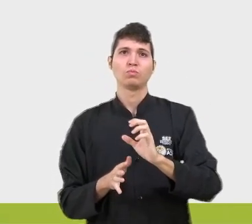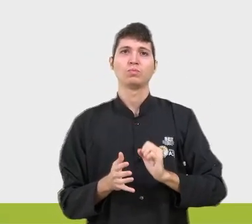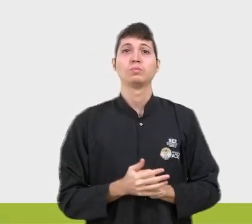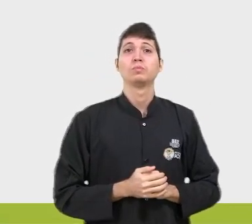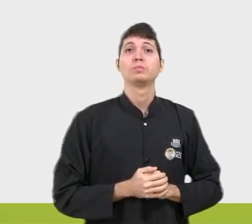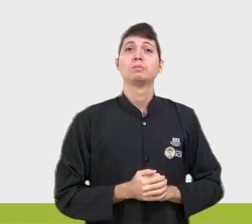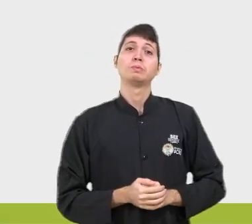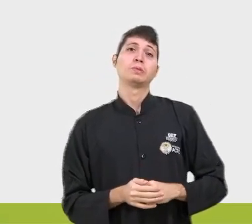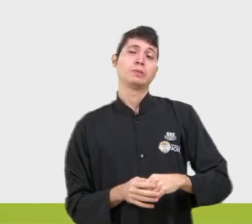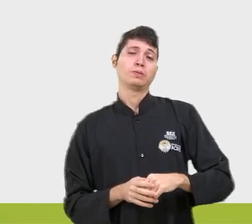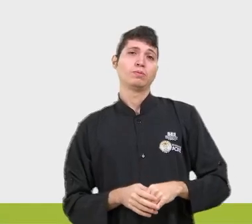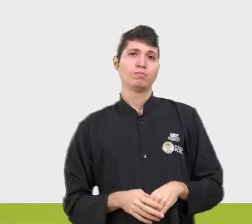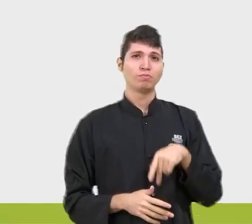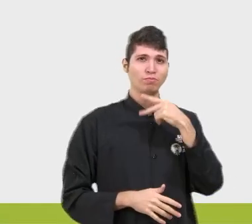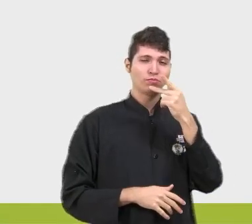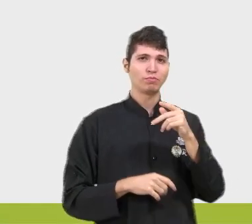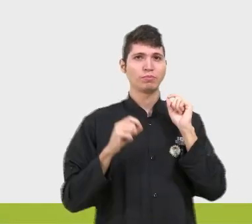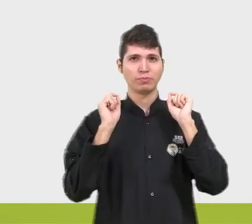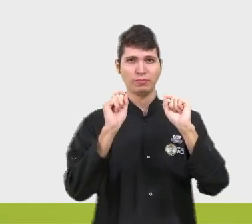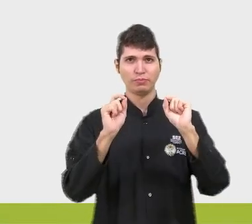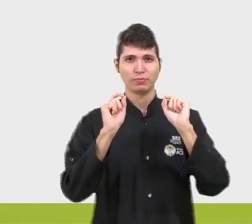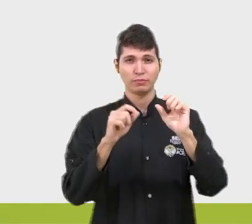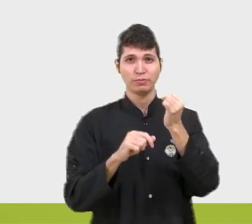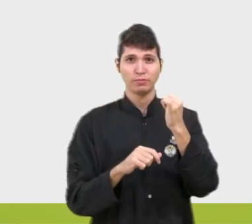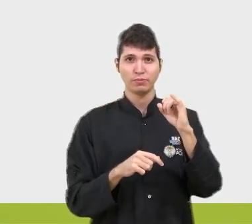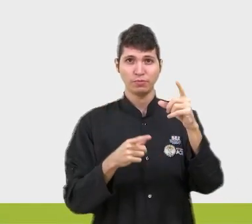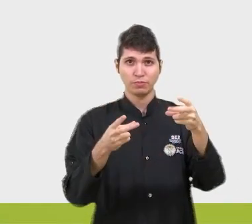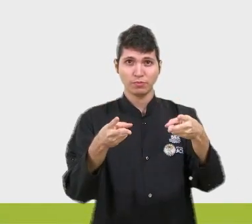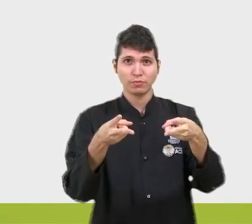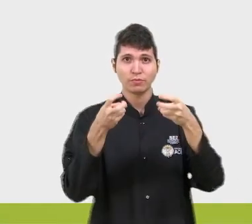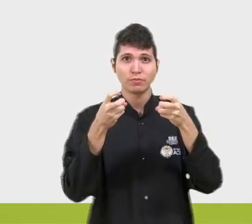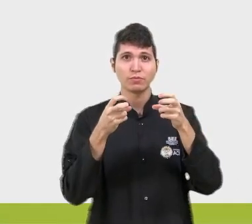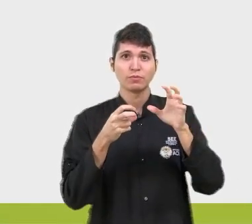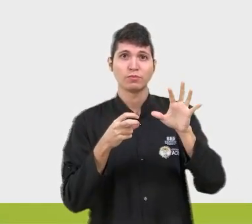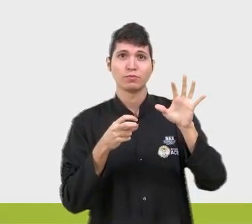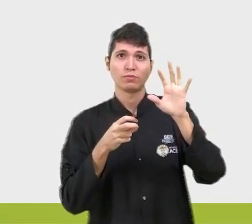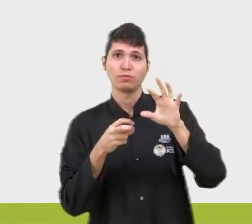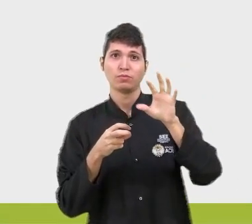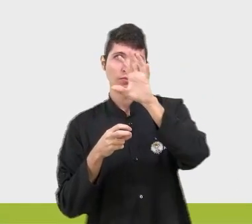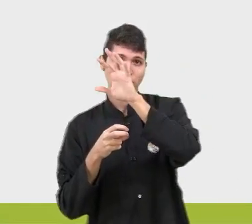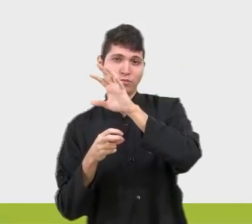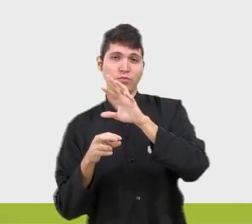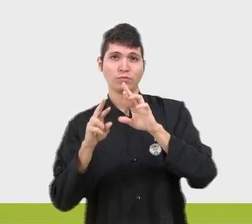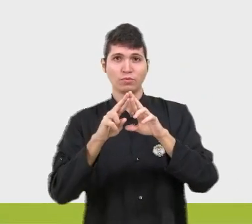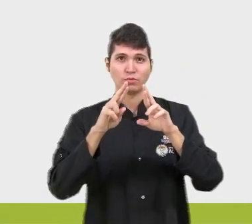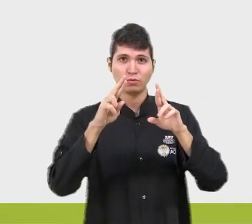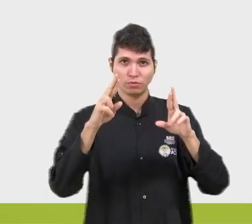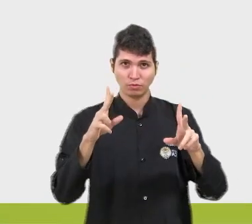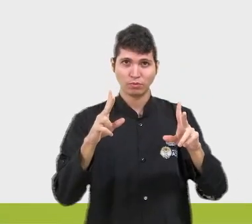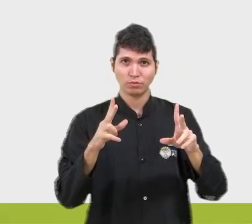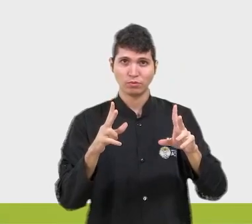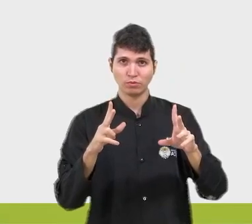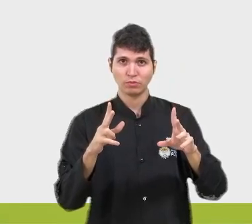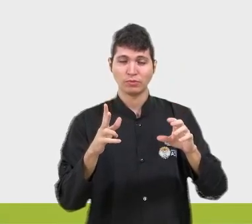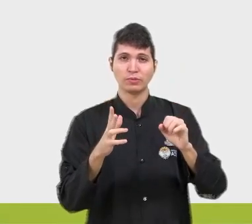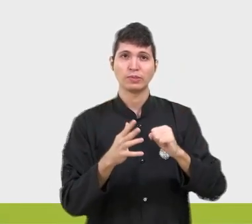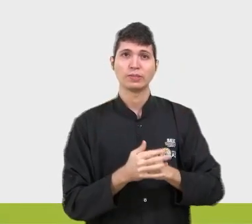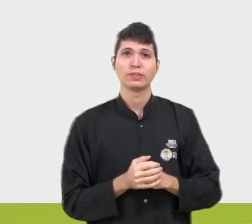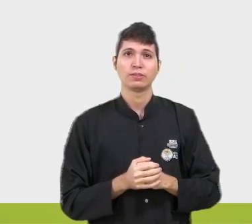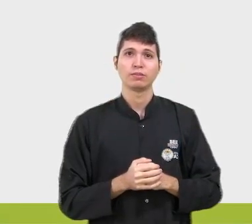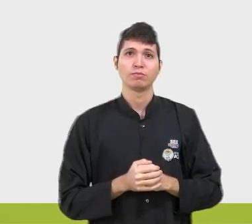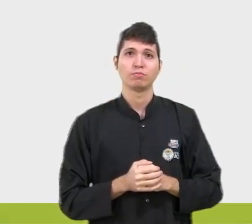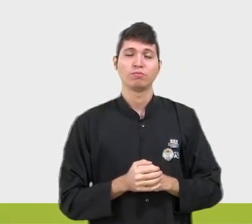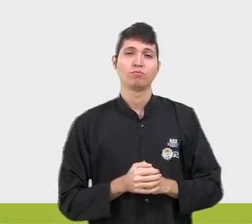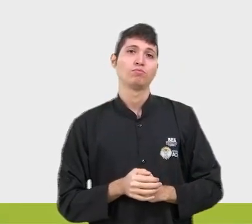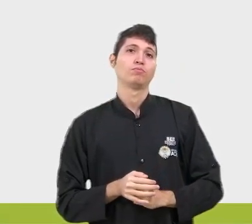assim, se você perceber aqui, é uma regionalização diferente da regionalização oficial do Brasil, e ele está